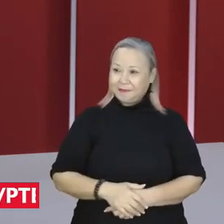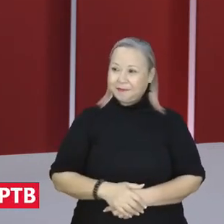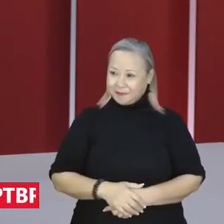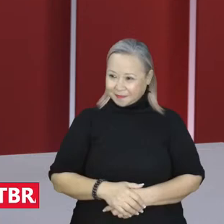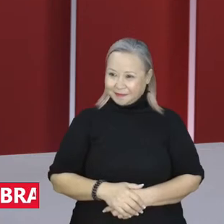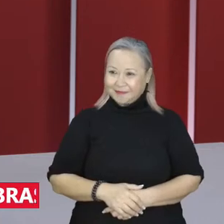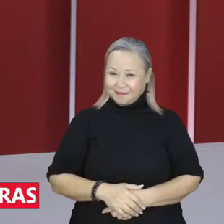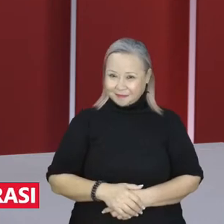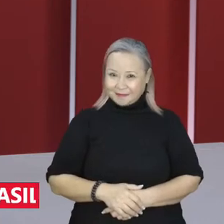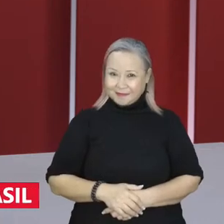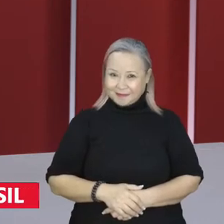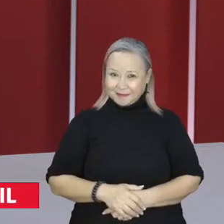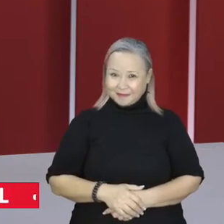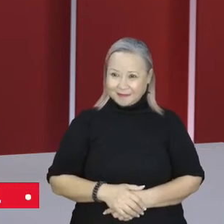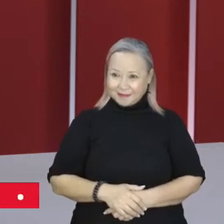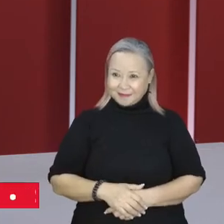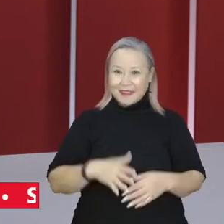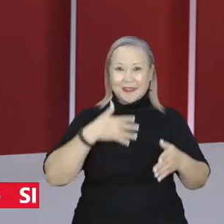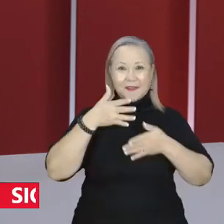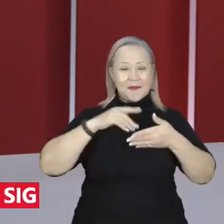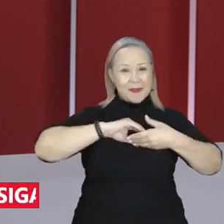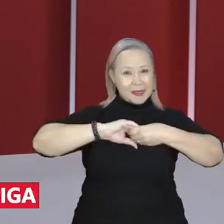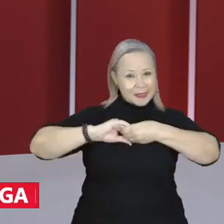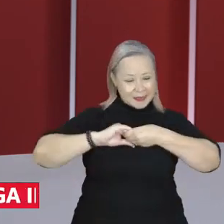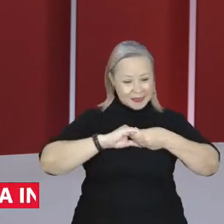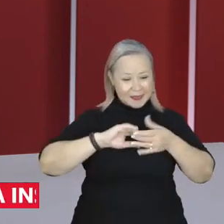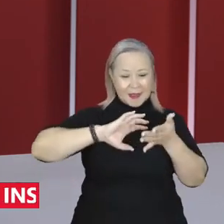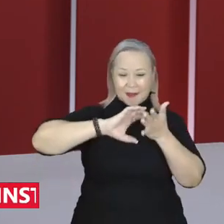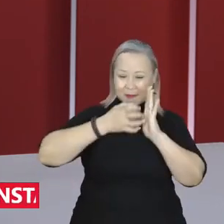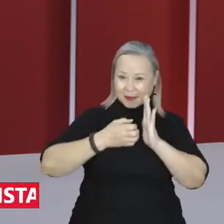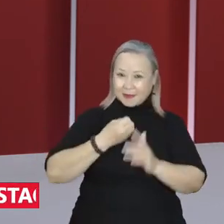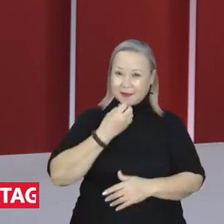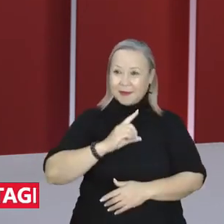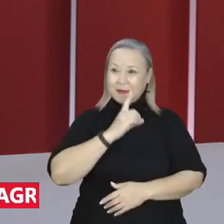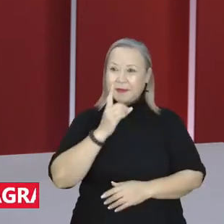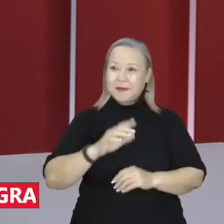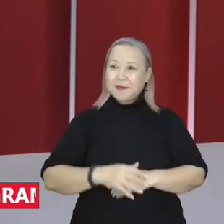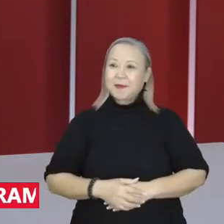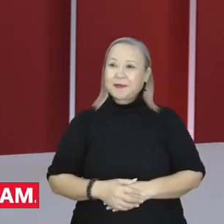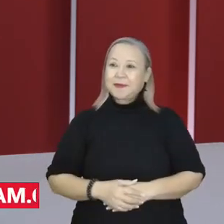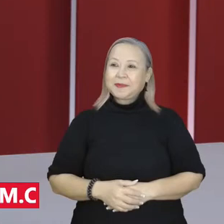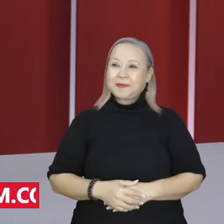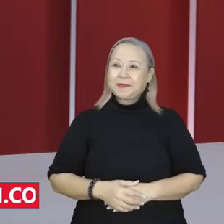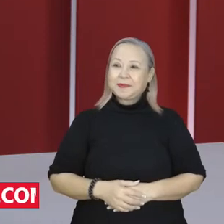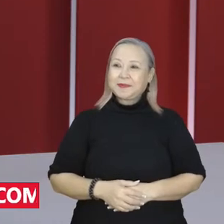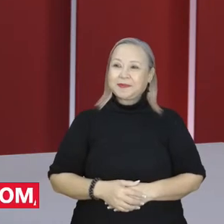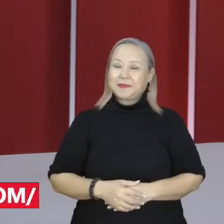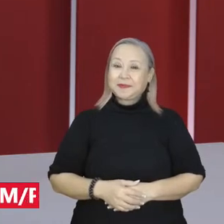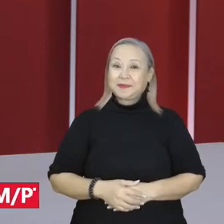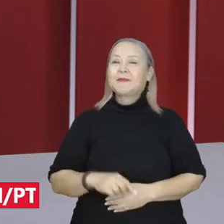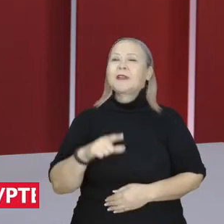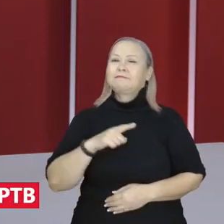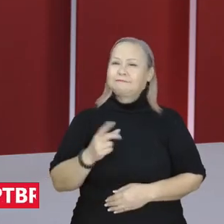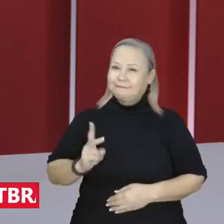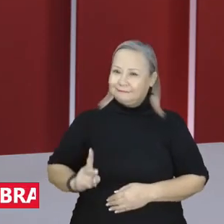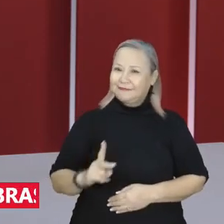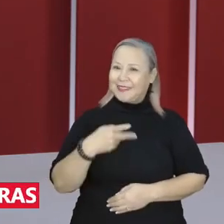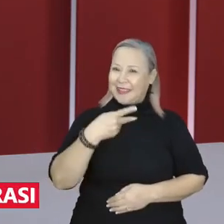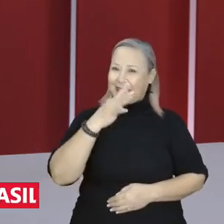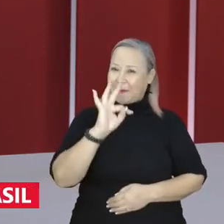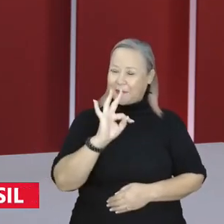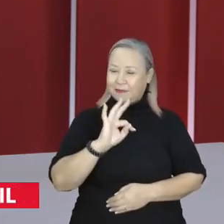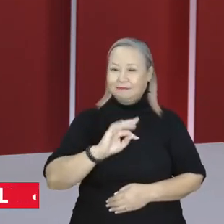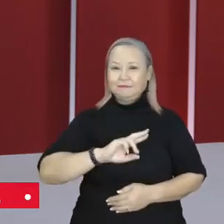aí dizendo aqui que saudando né o partido Bom dia não existe ninguém perfeito mas existe o PT sempre